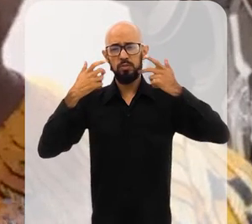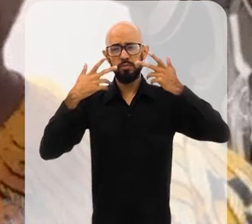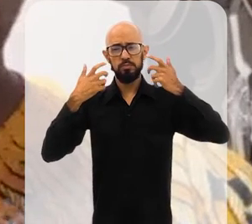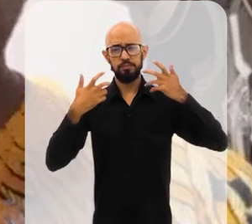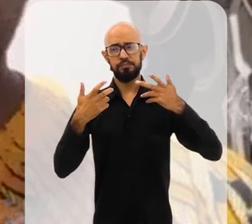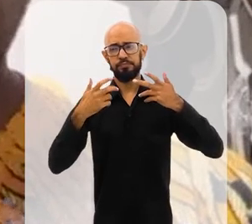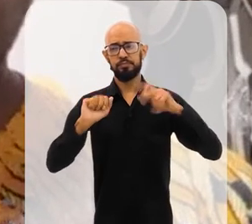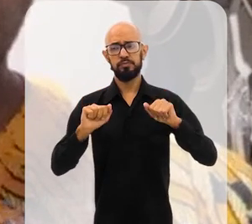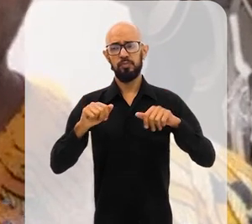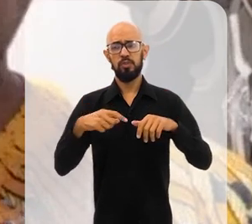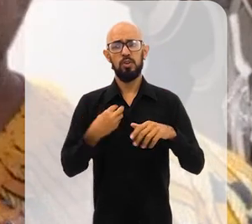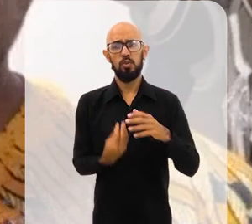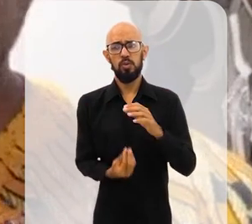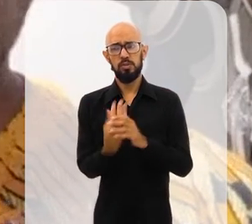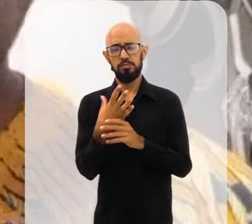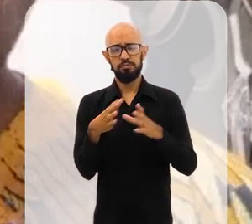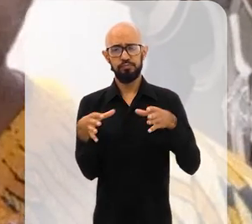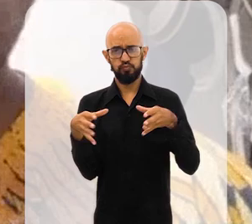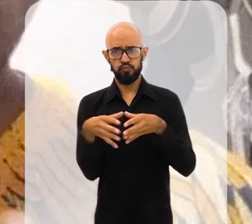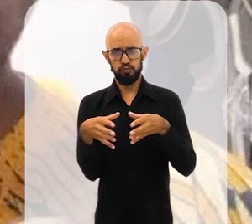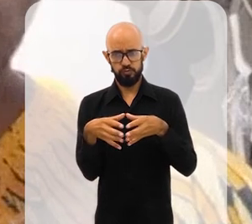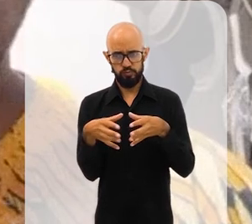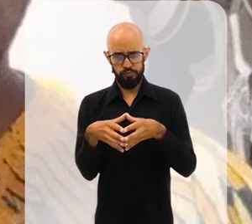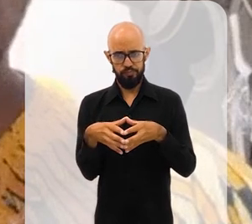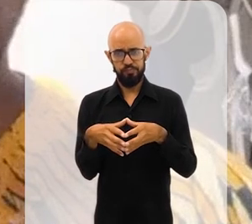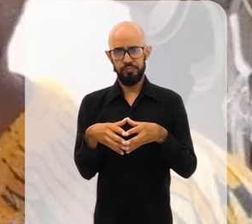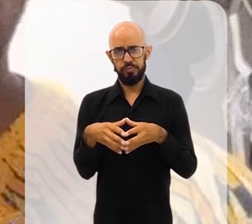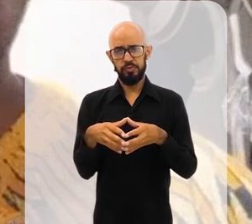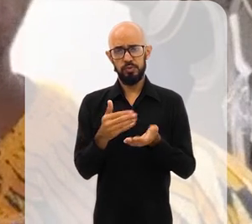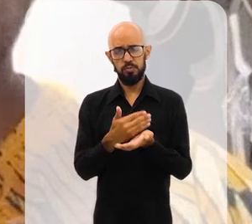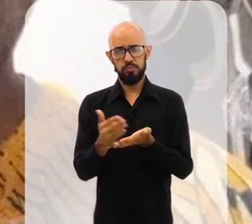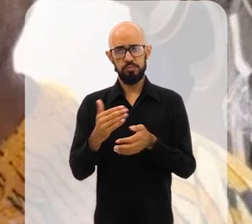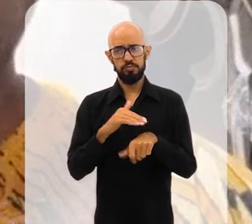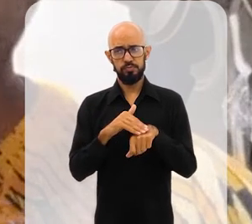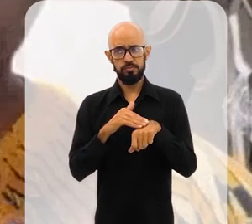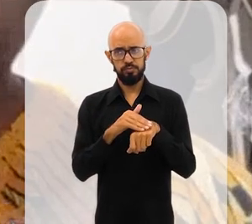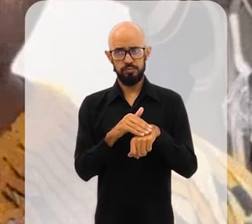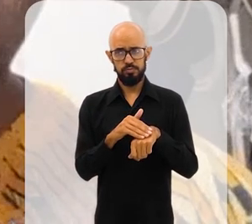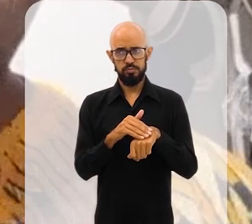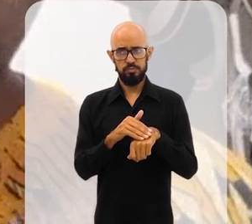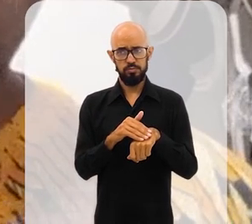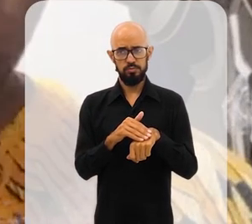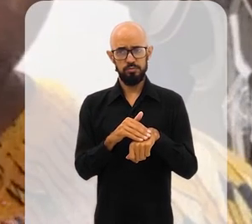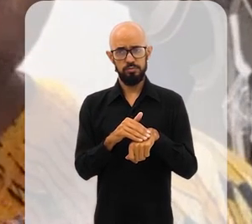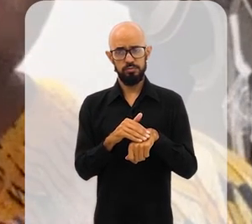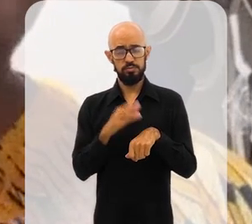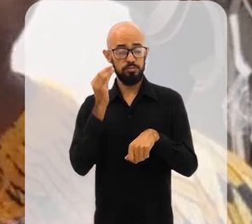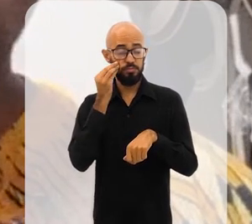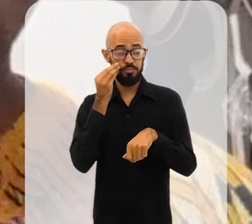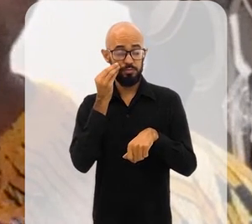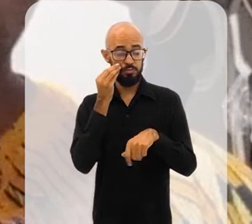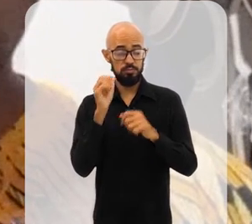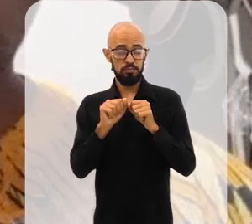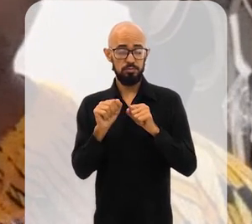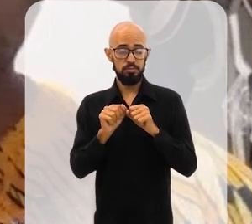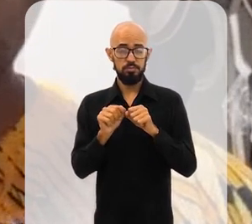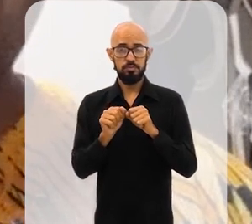formei um coletivo e comecei a conversar com essas pessoas na possibilidade da gente fazer